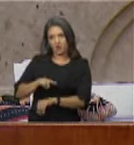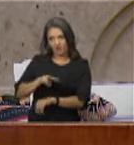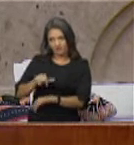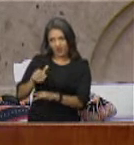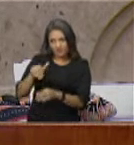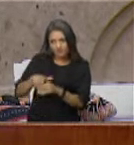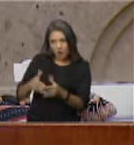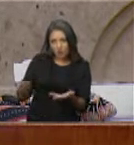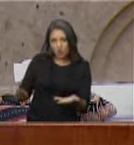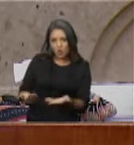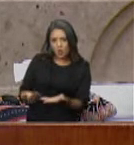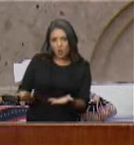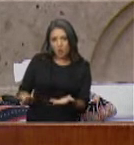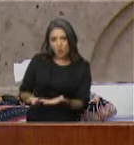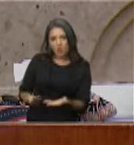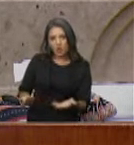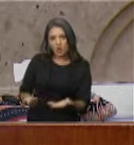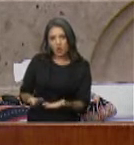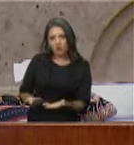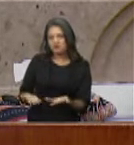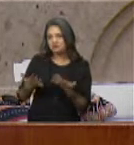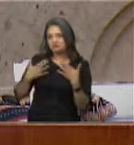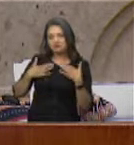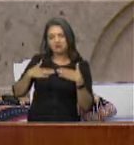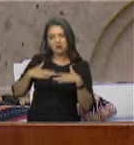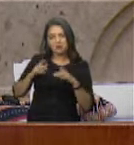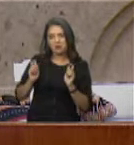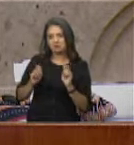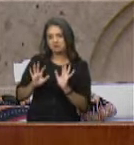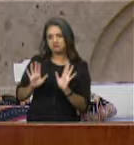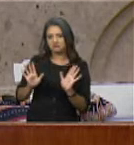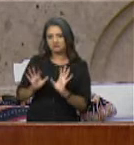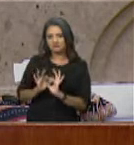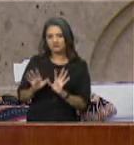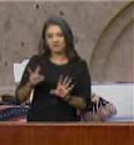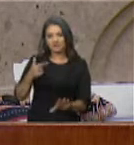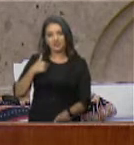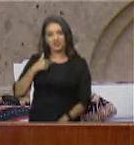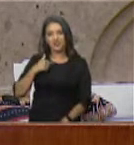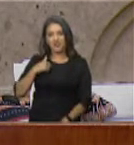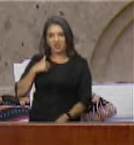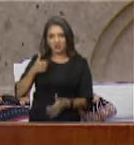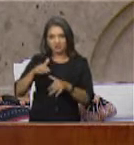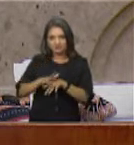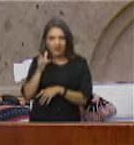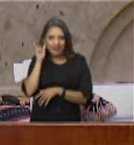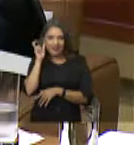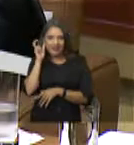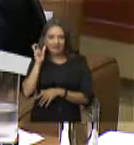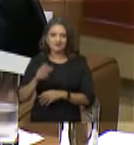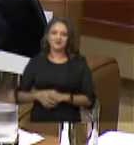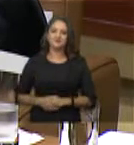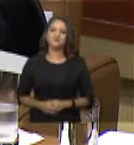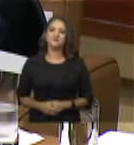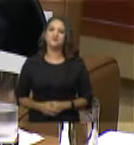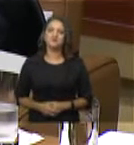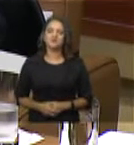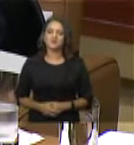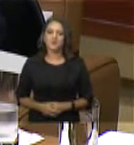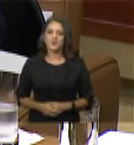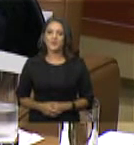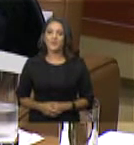vossa excelência produzir o voto com toda a tranquilidade eu estarei aqui ouvindo pois não senhora